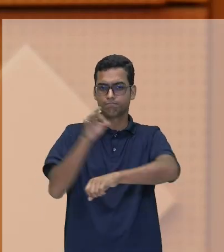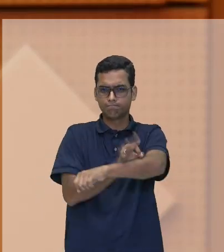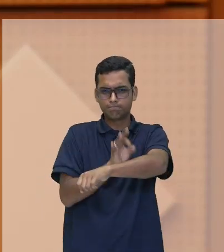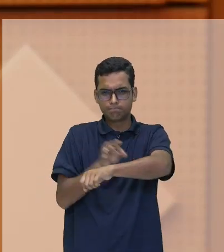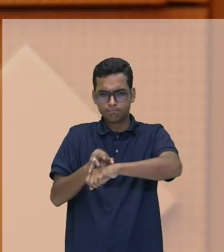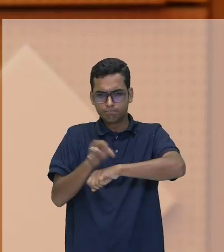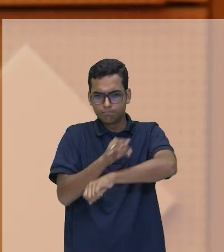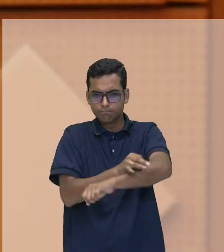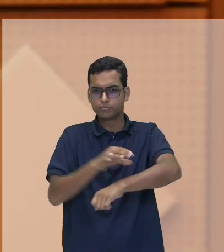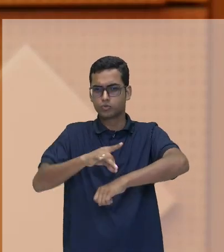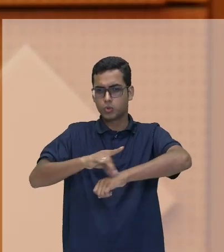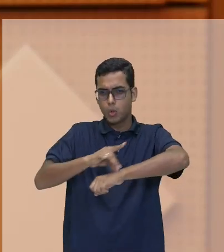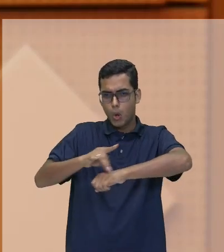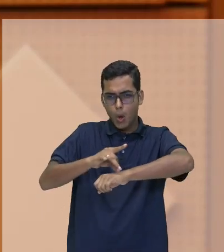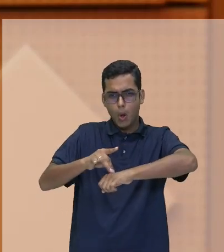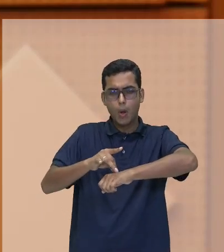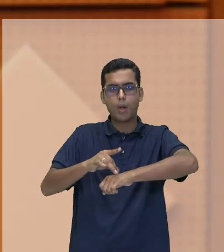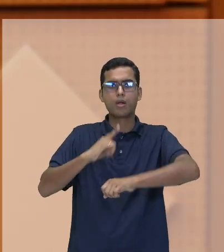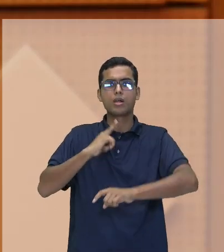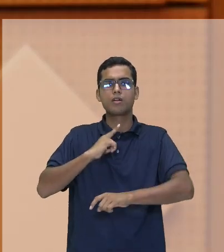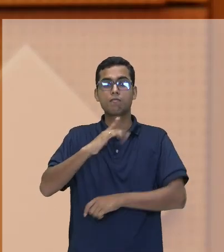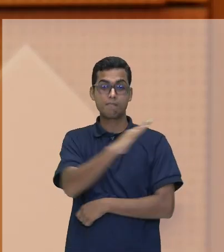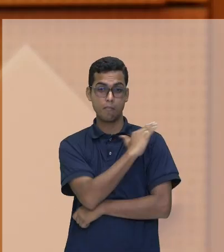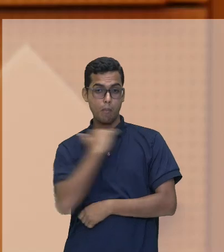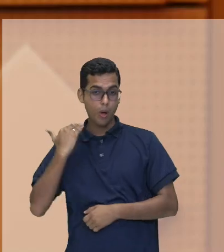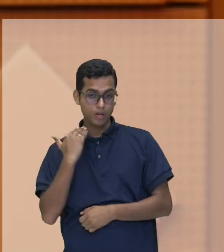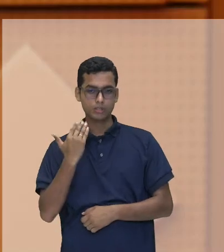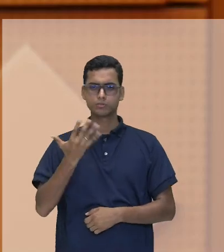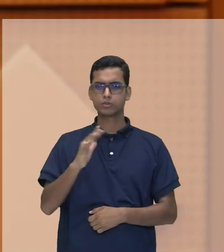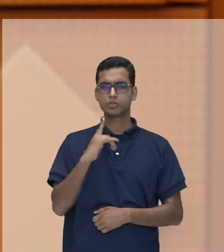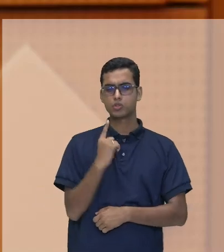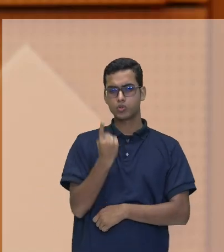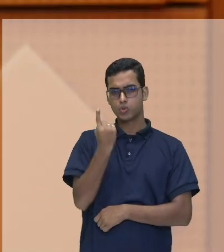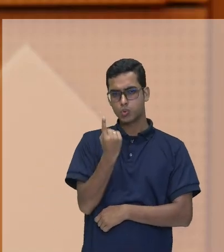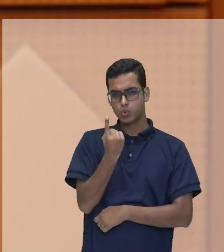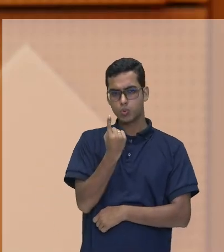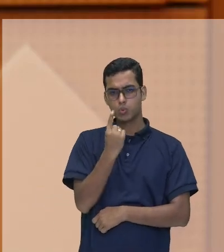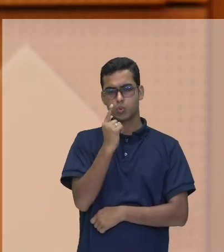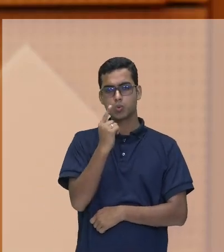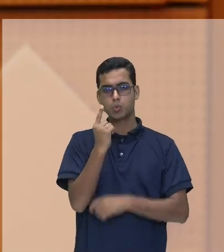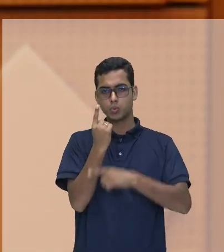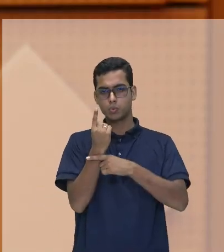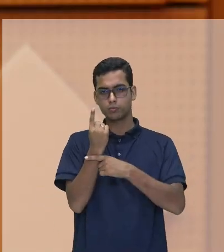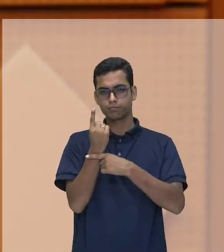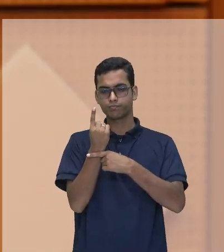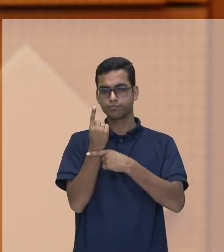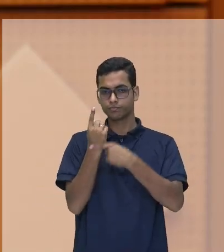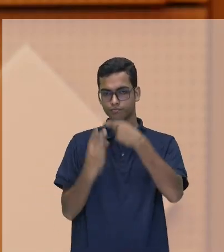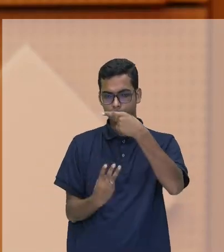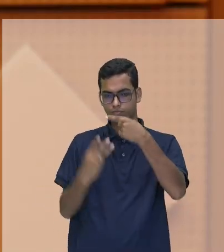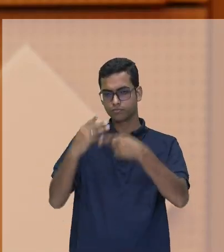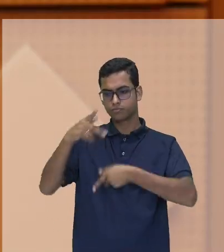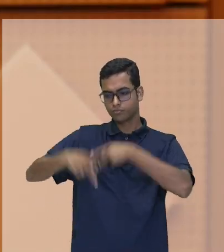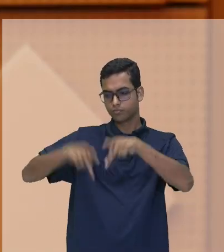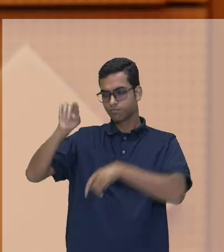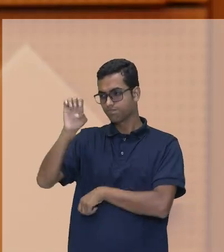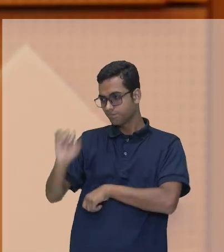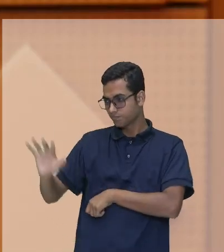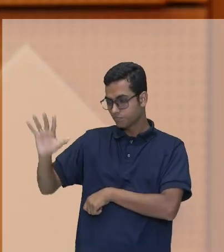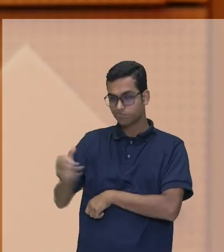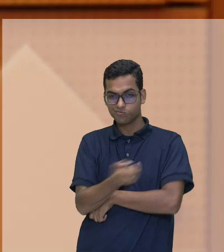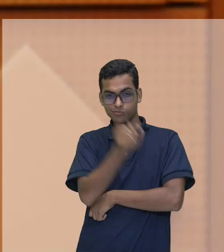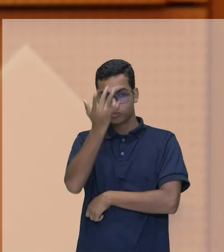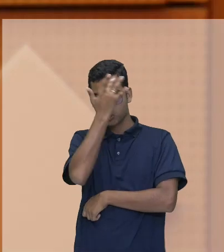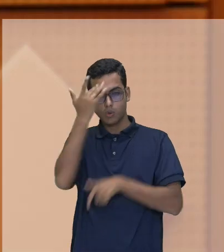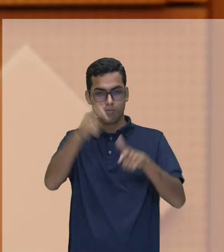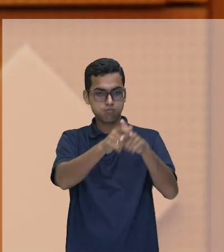que vai trabalhar diretamente com as questões comerciais, trazendo uma nova dinâmica para esse